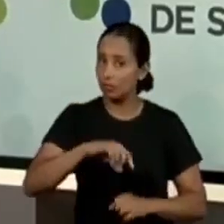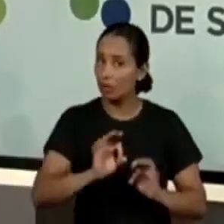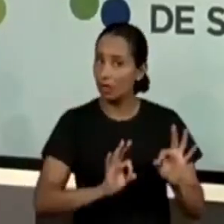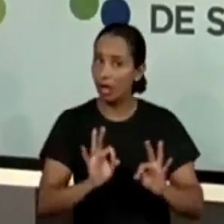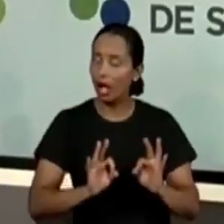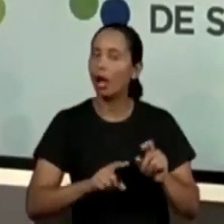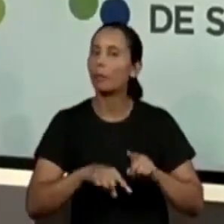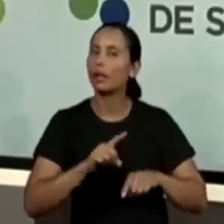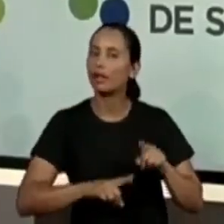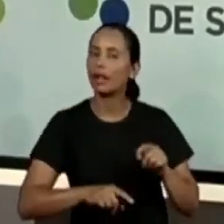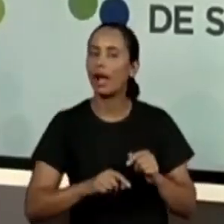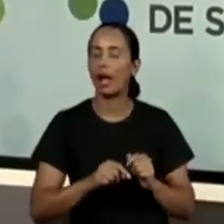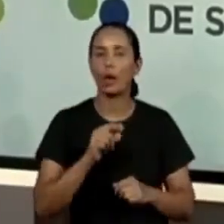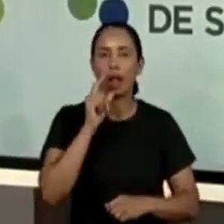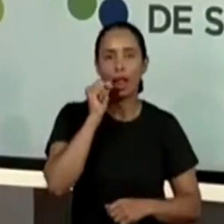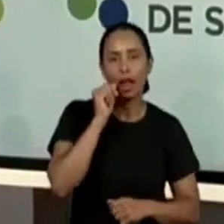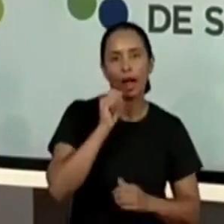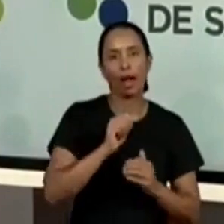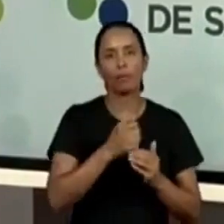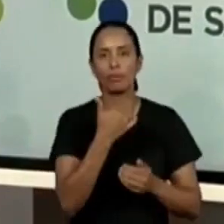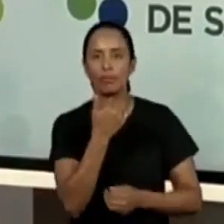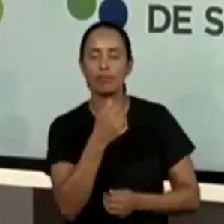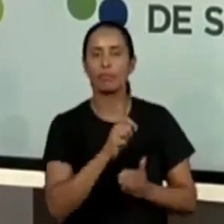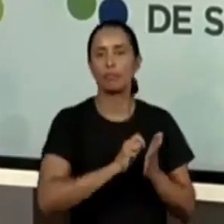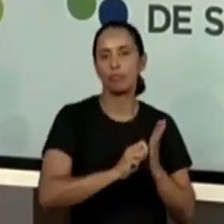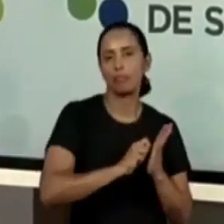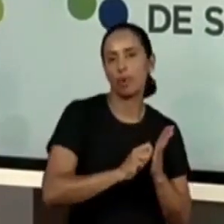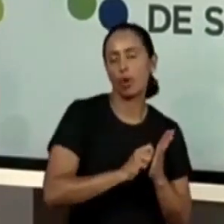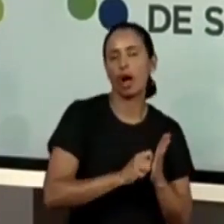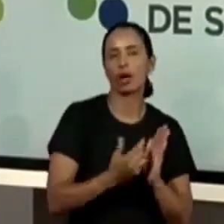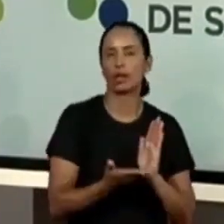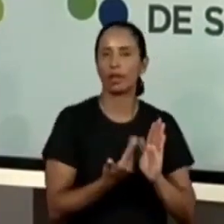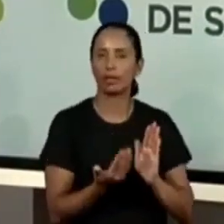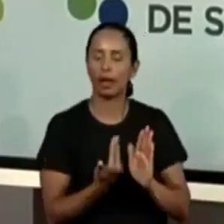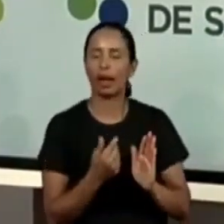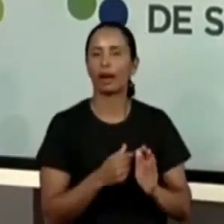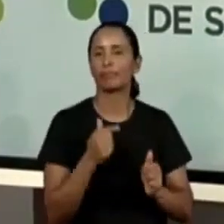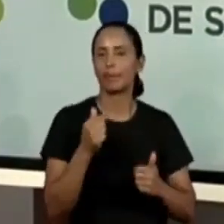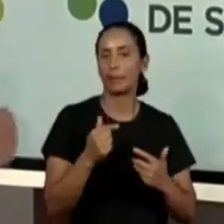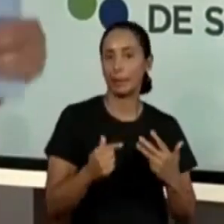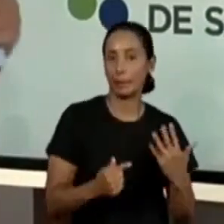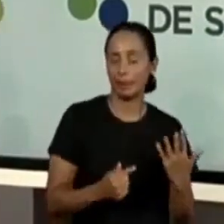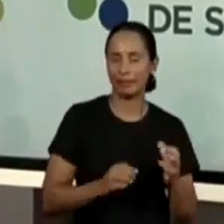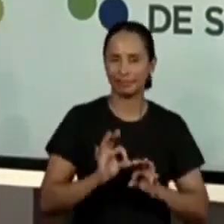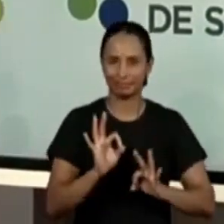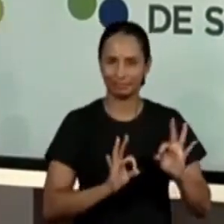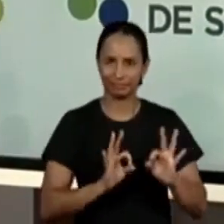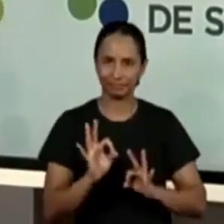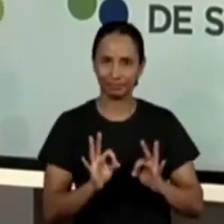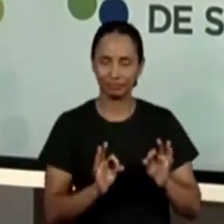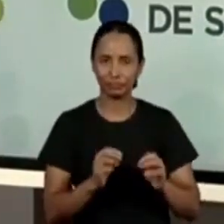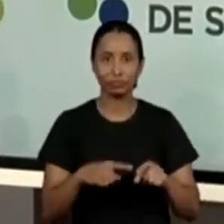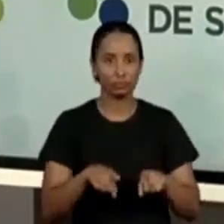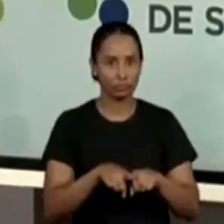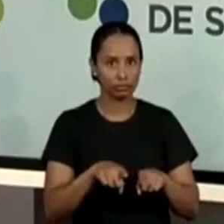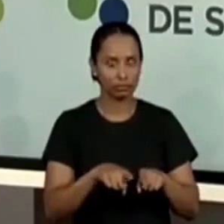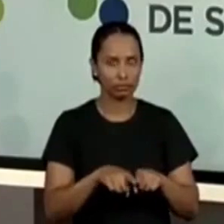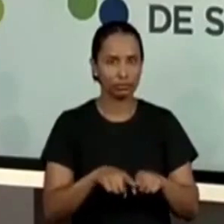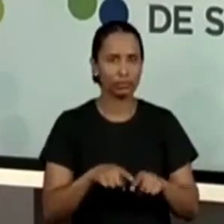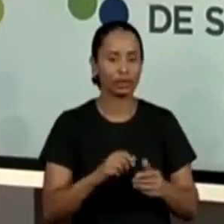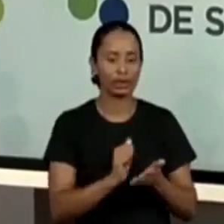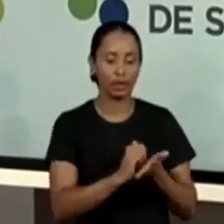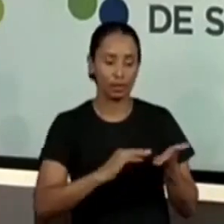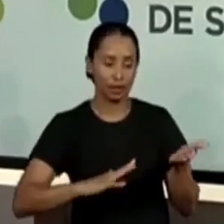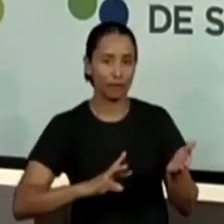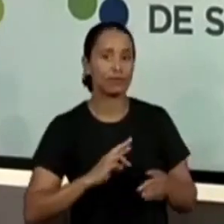borracha, sempre útil para participar aqui durante a aula. Lembrando que as aulas de recuperação aqui também tem as tarefas. Então, ao